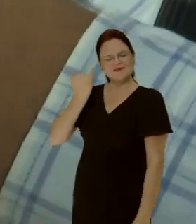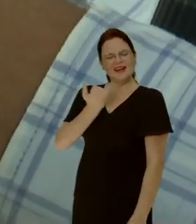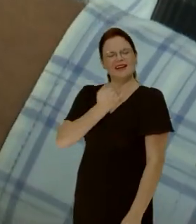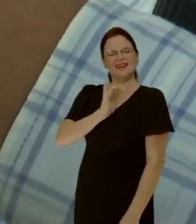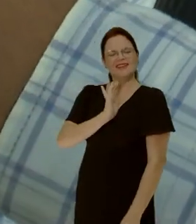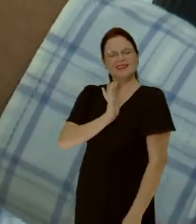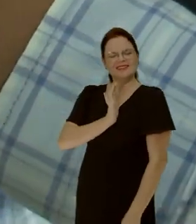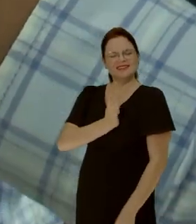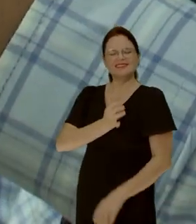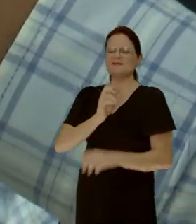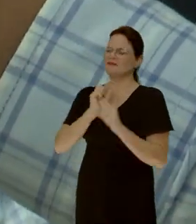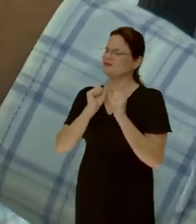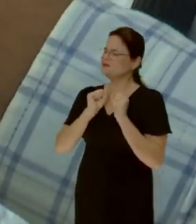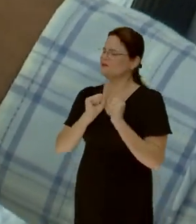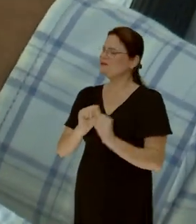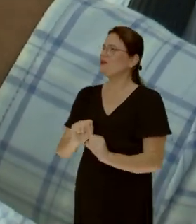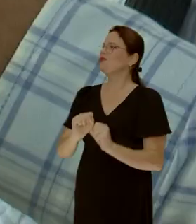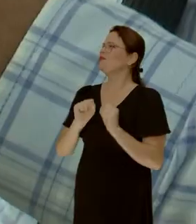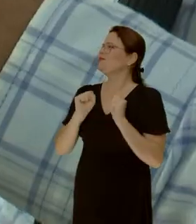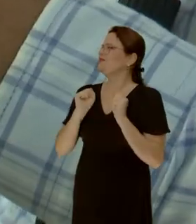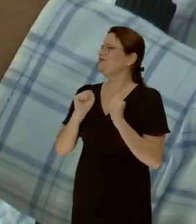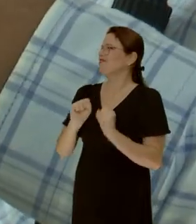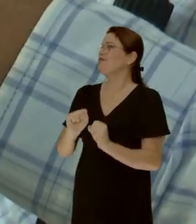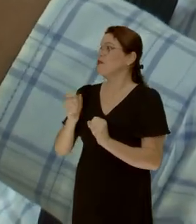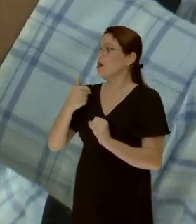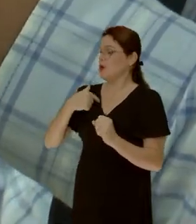Deus. Fala,